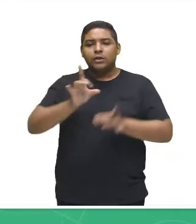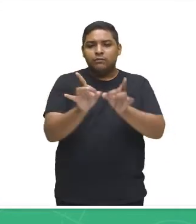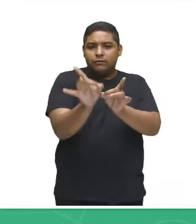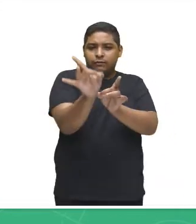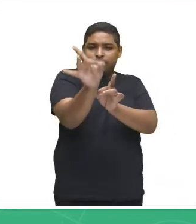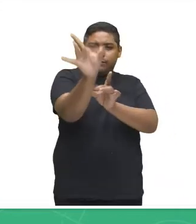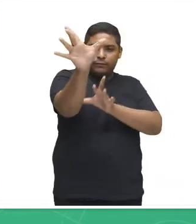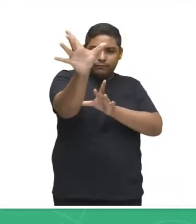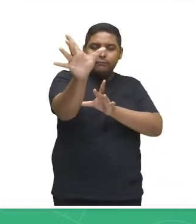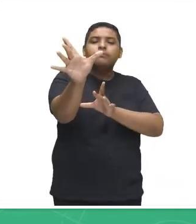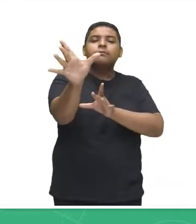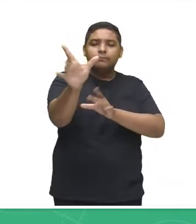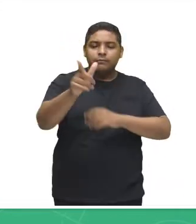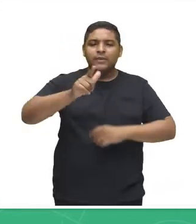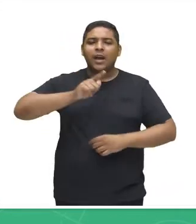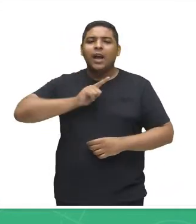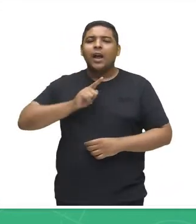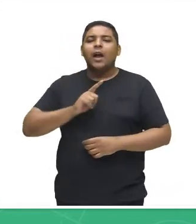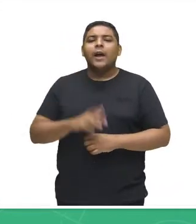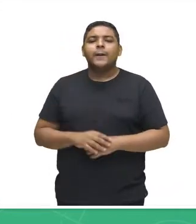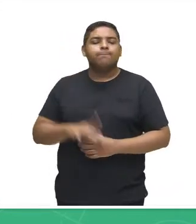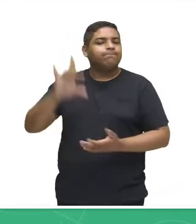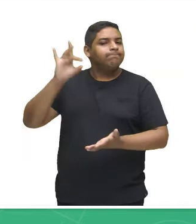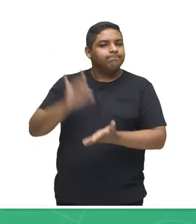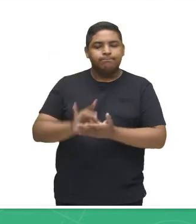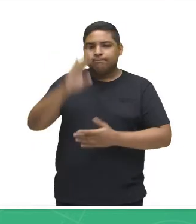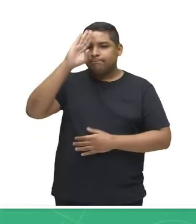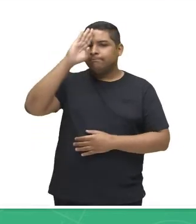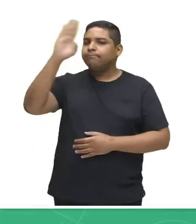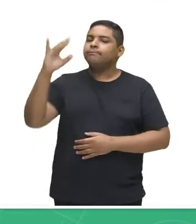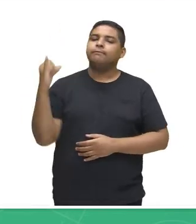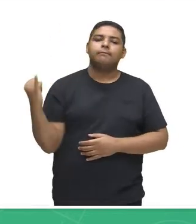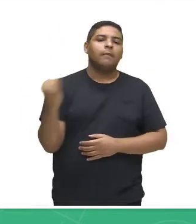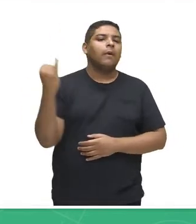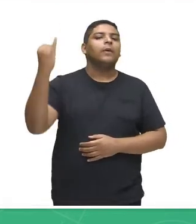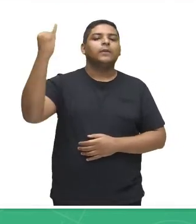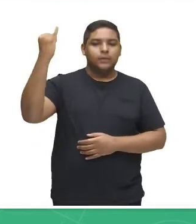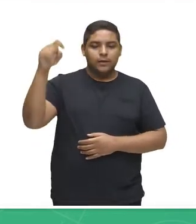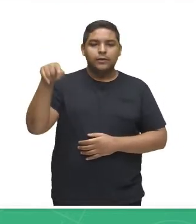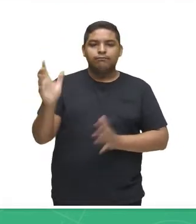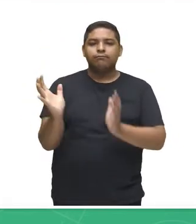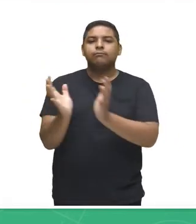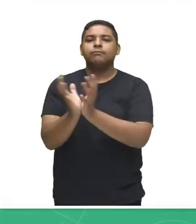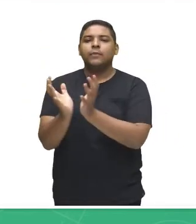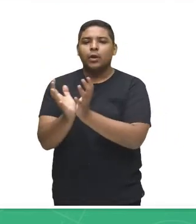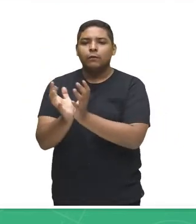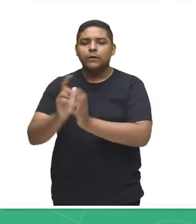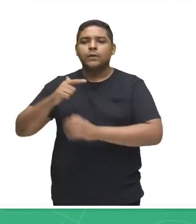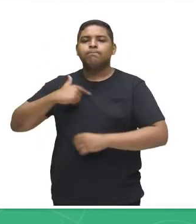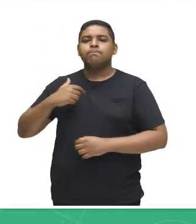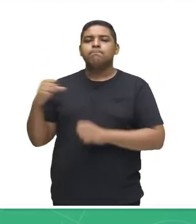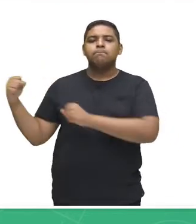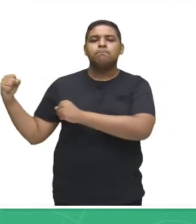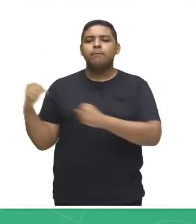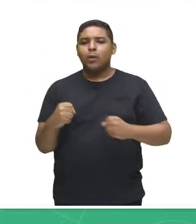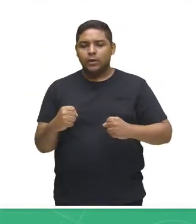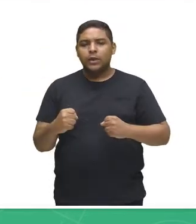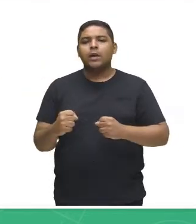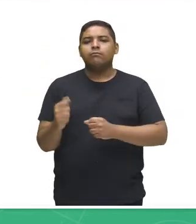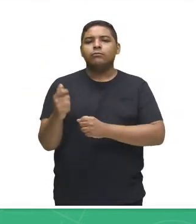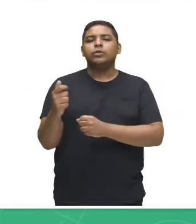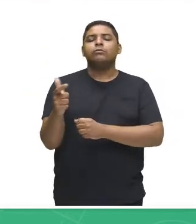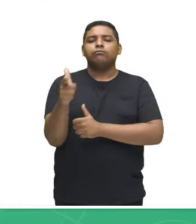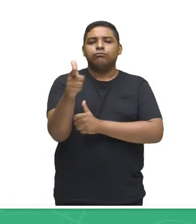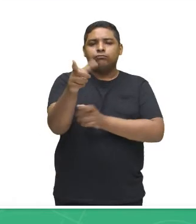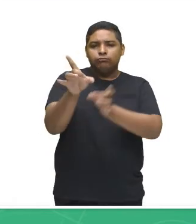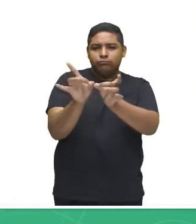eram definitivas para esses grupos. Quanto mais poder bélico, ou seja, o poder de armas, esse